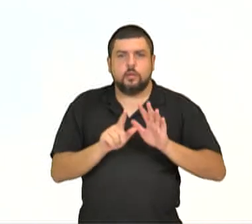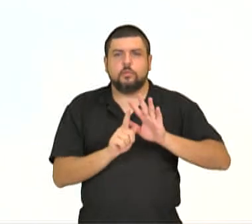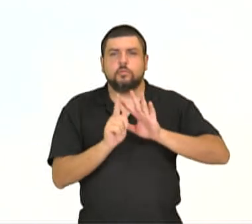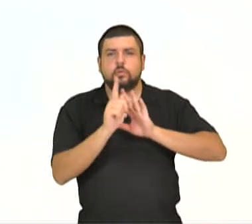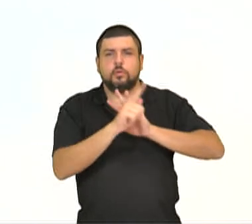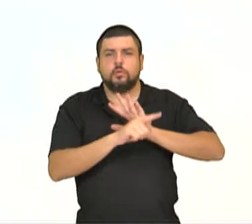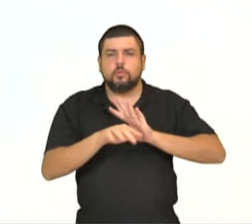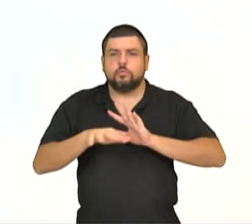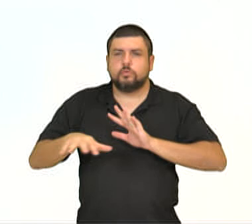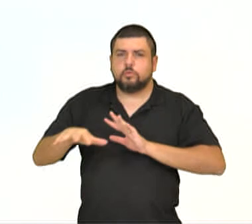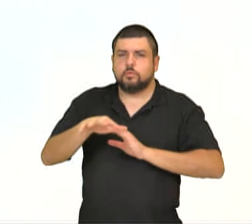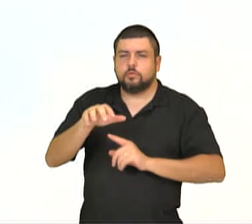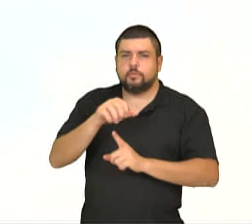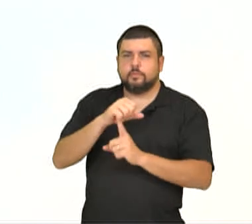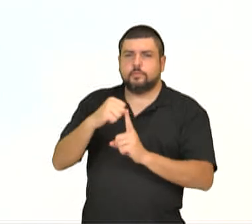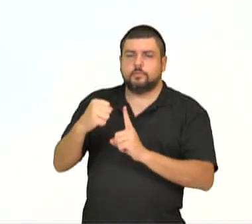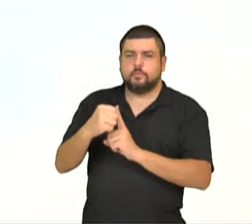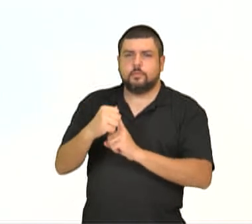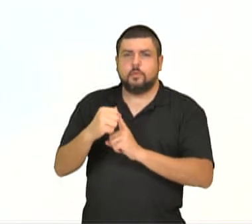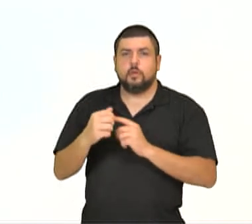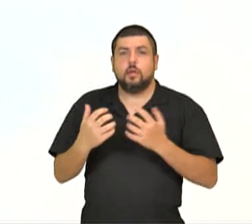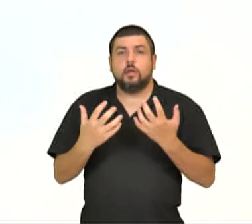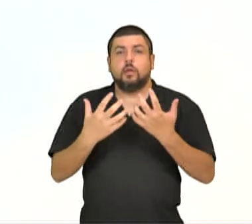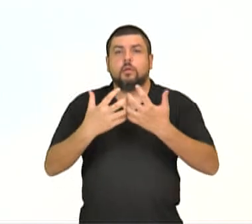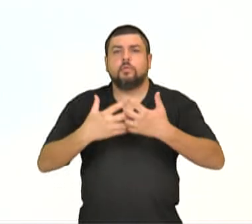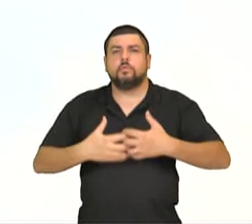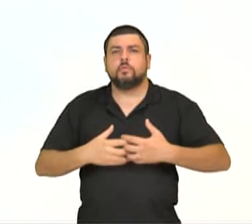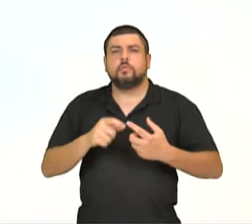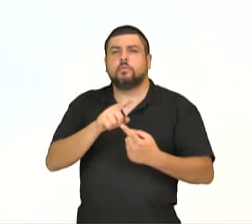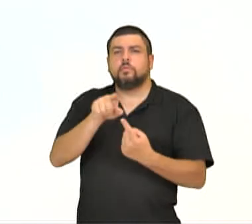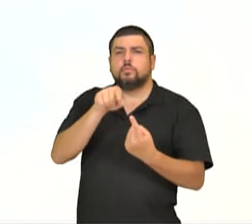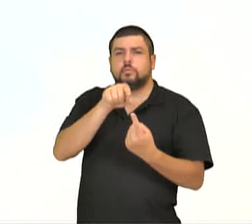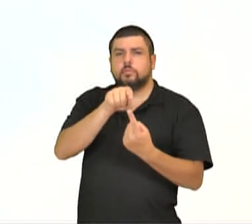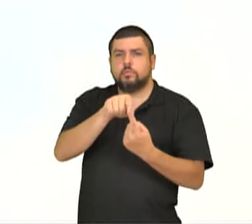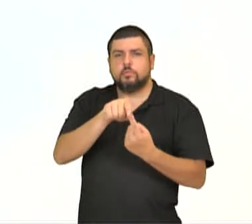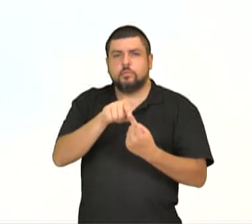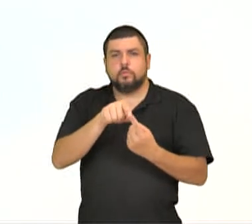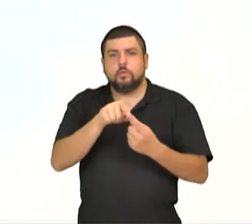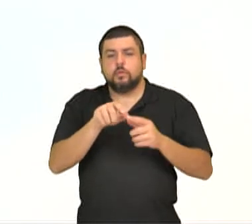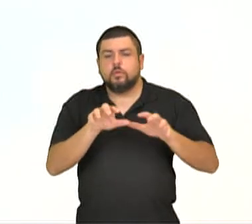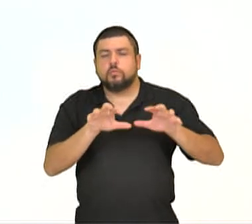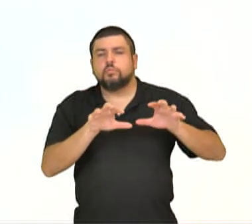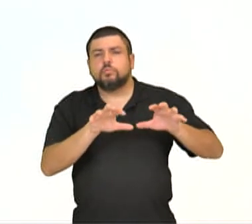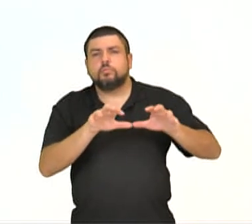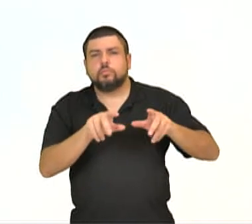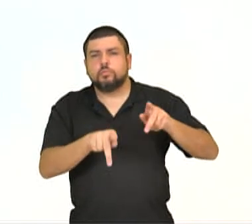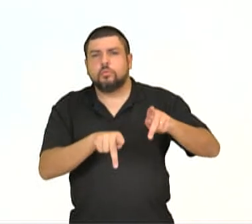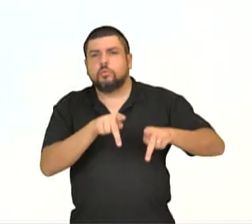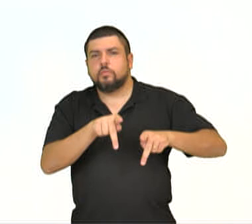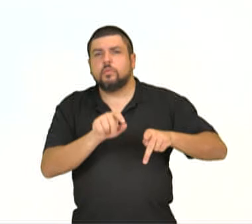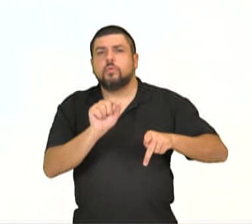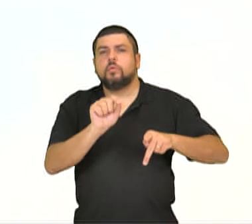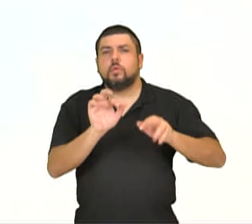socialmente, em geral com função de atrair o público mediante frases que aparentemente